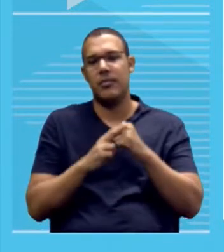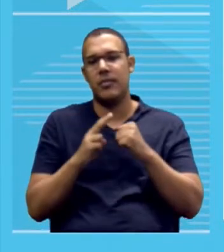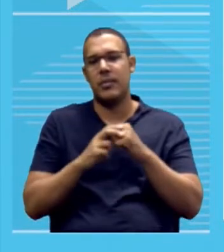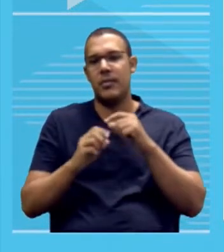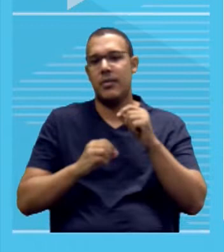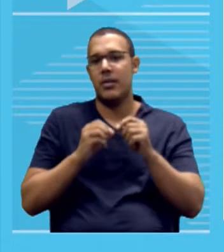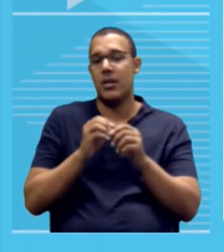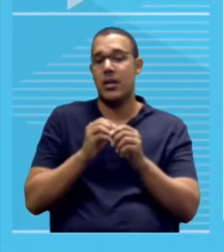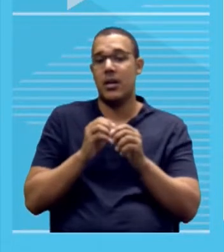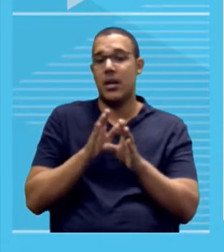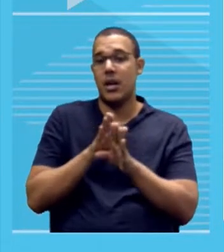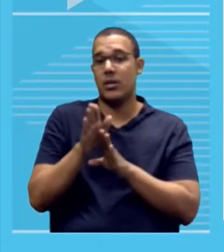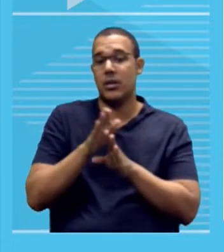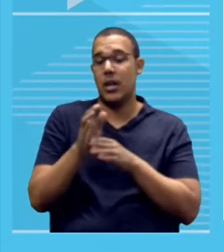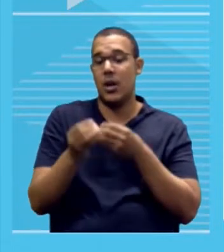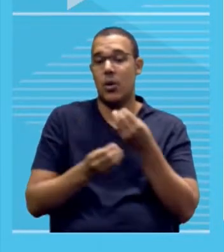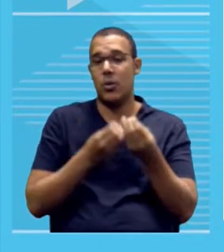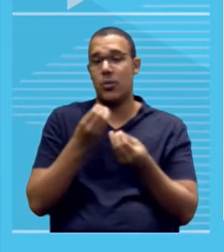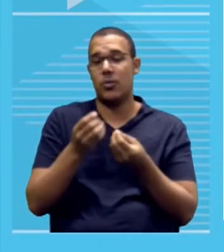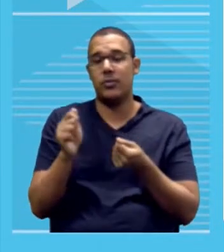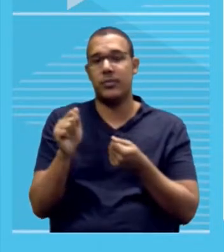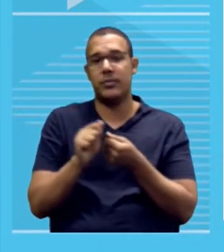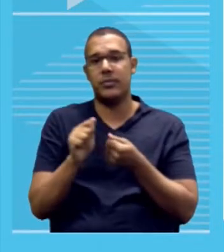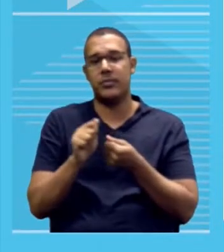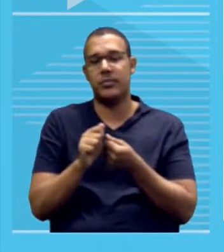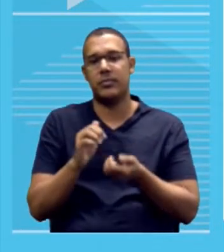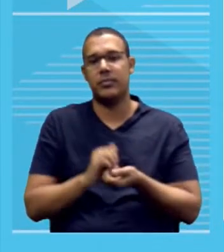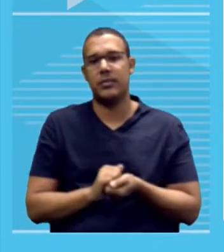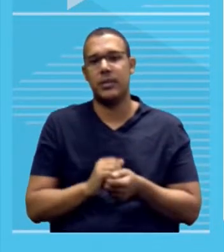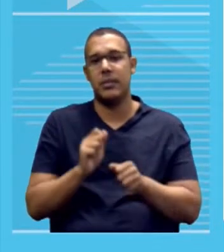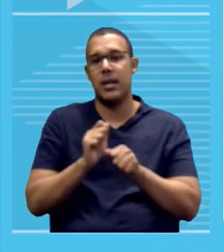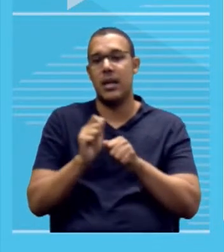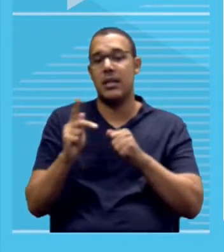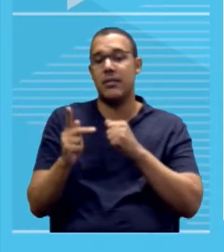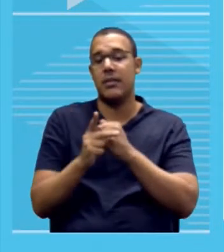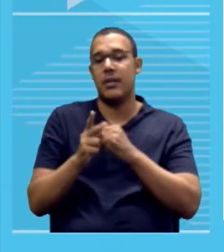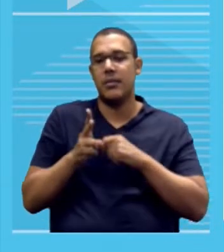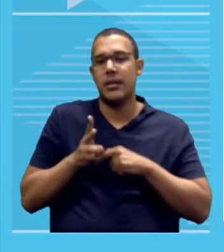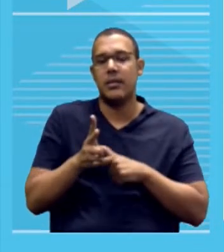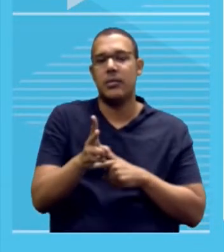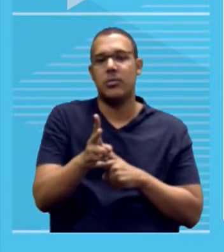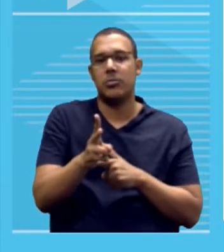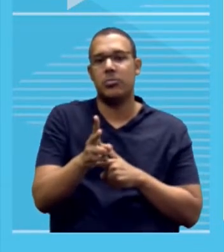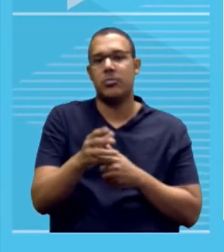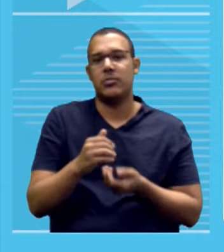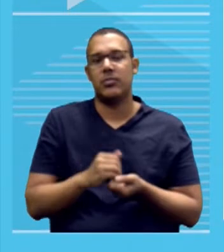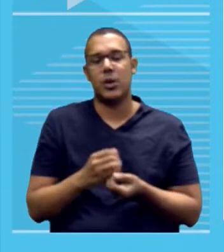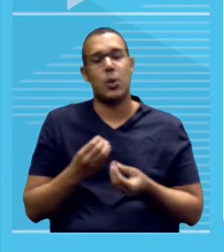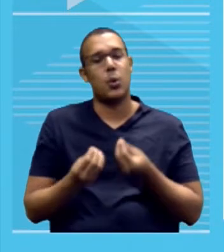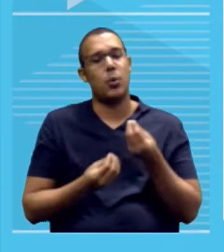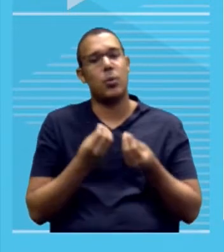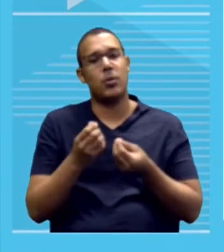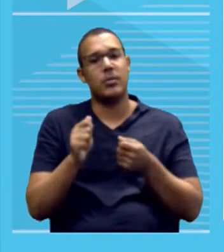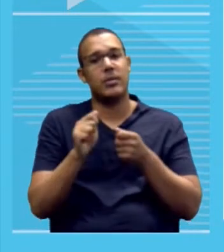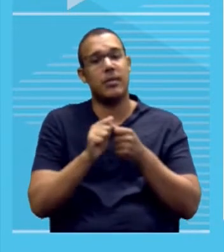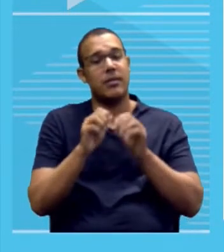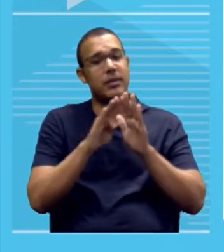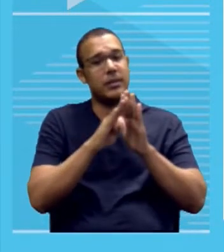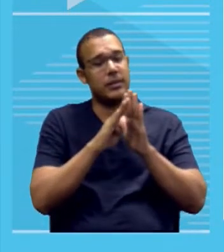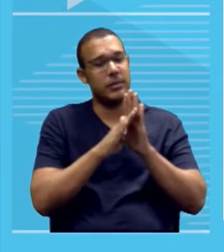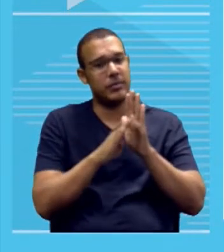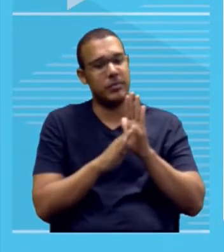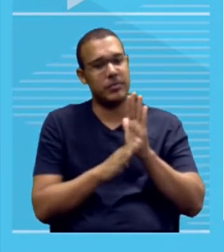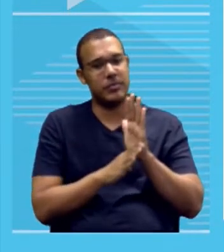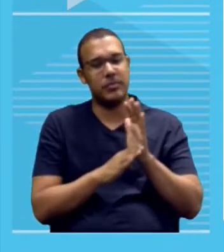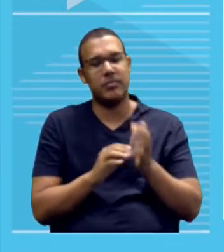orientar fazer aquilo então você e também advérbio de sequência né gente a sequência com a qual você desenvolve cada uma das ações